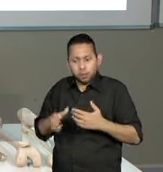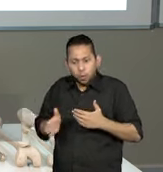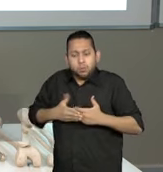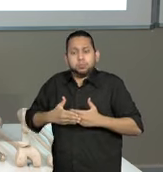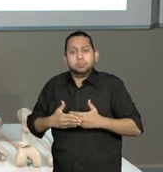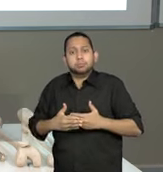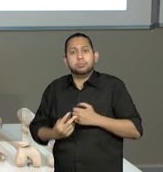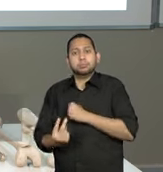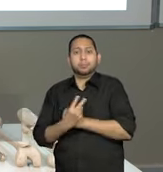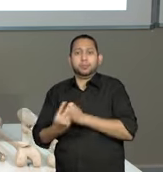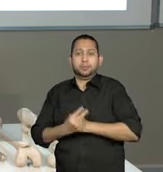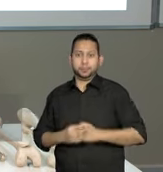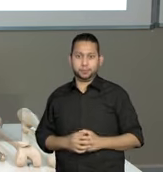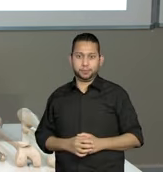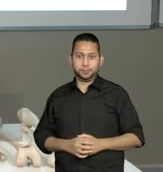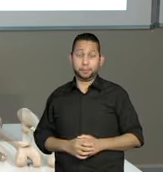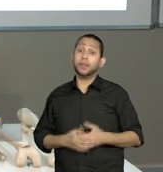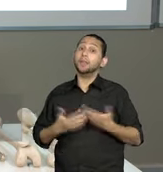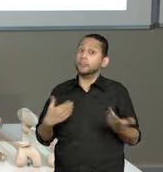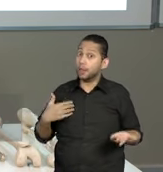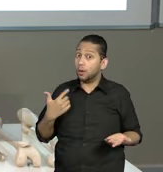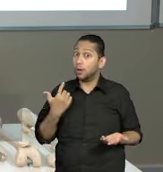temos órgãos muito